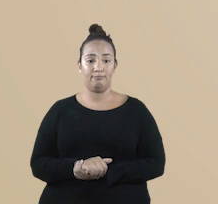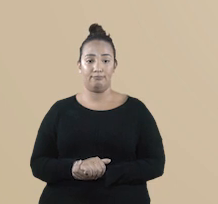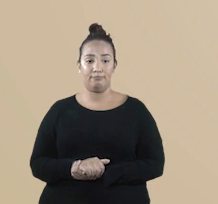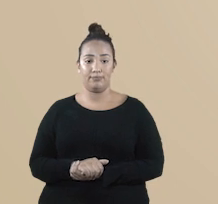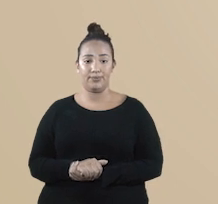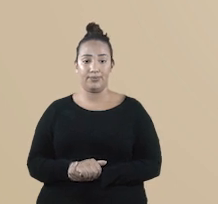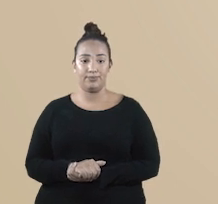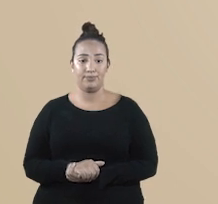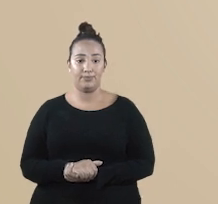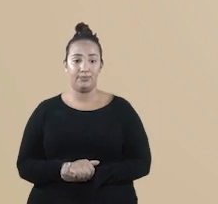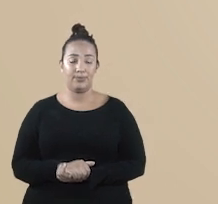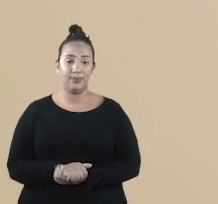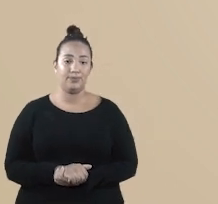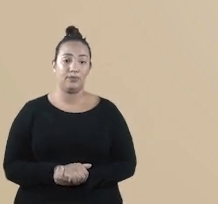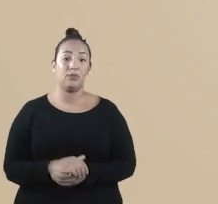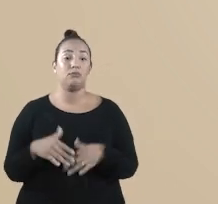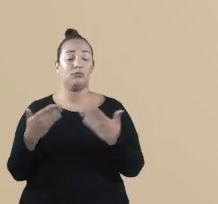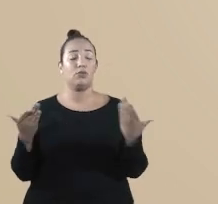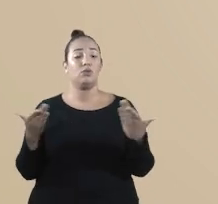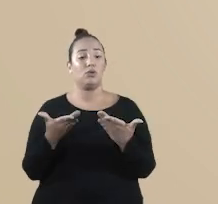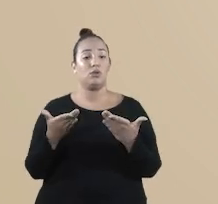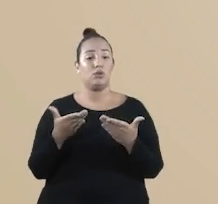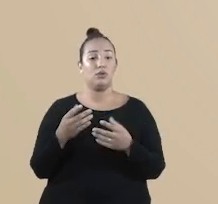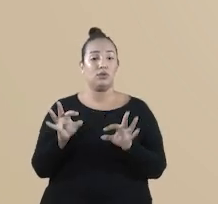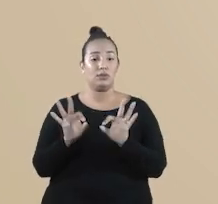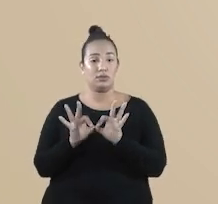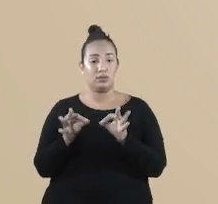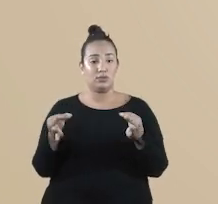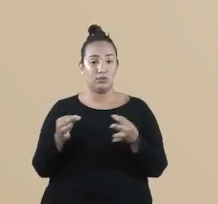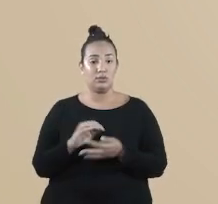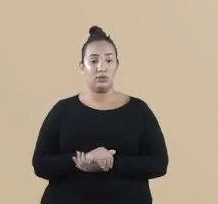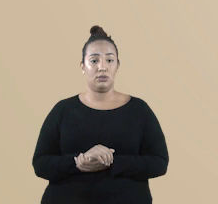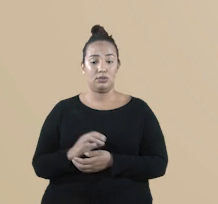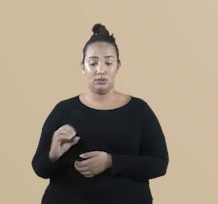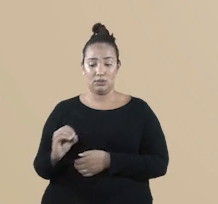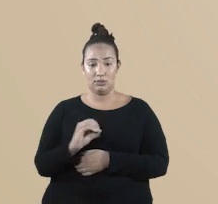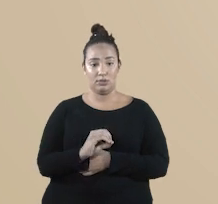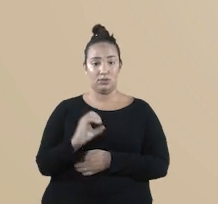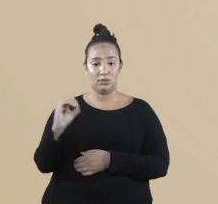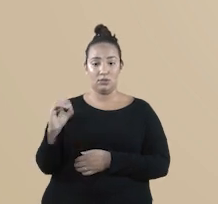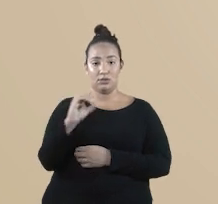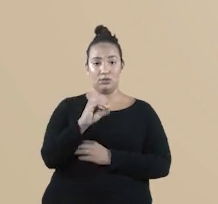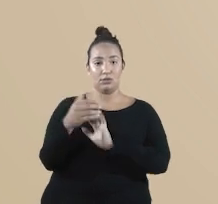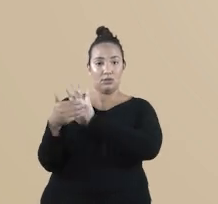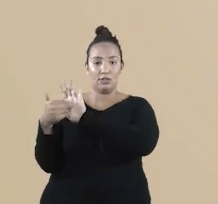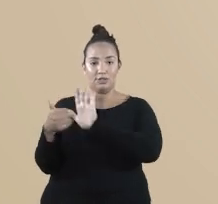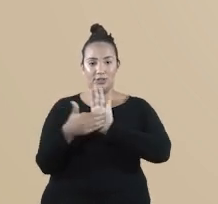100, ok? Então, ó, vamos simplificar aqui, ó. Tirei 2 zeros aqui, 2 zeros aqui,